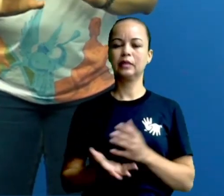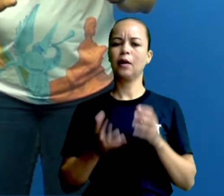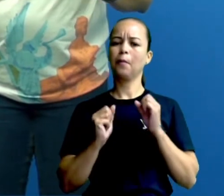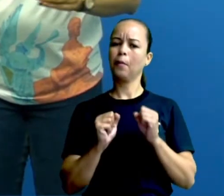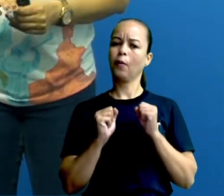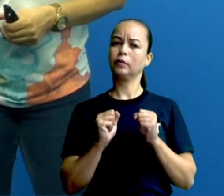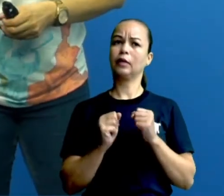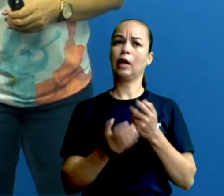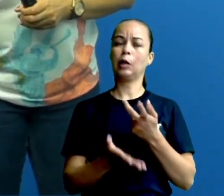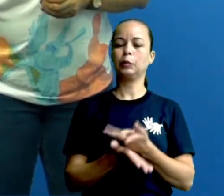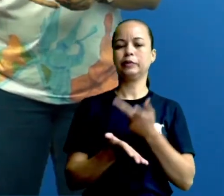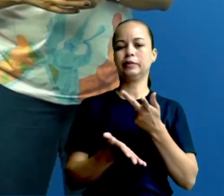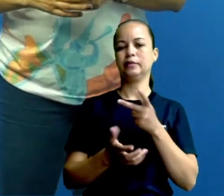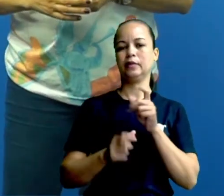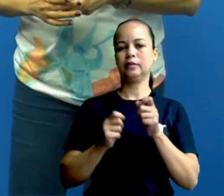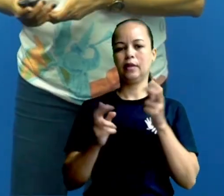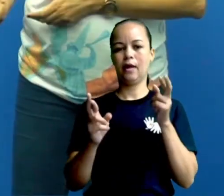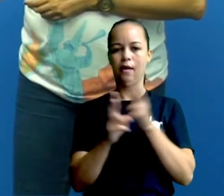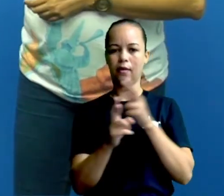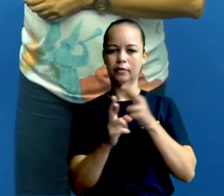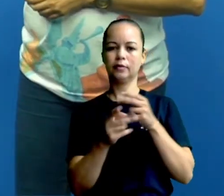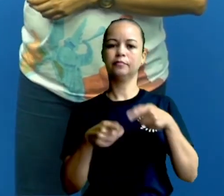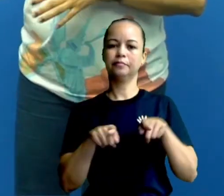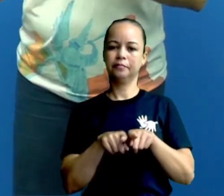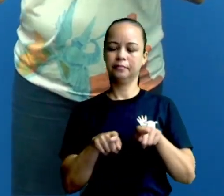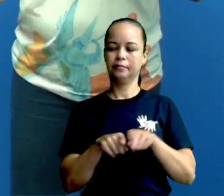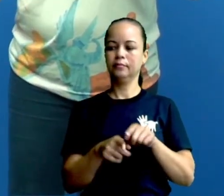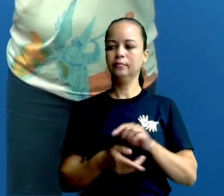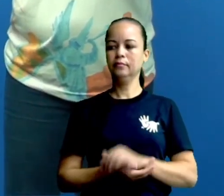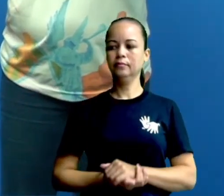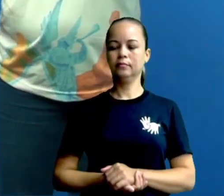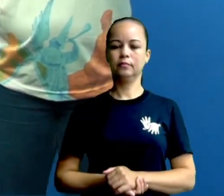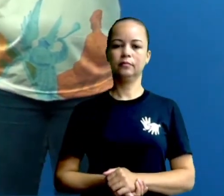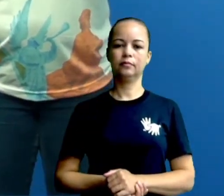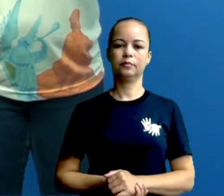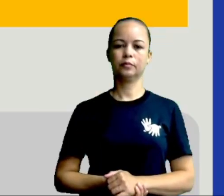pode ocorrer essa relação também. Então,